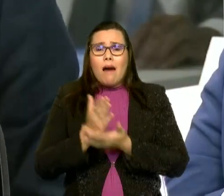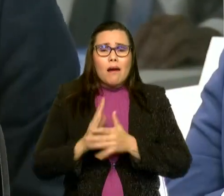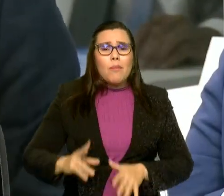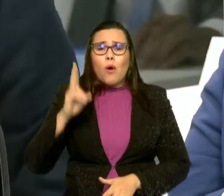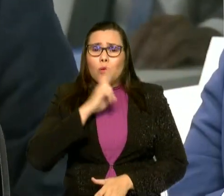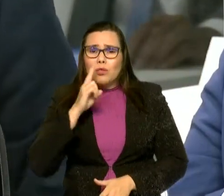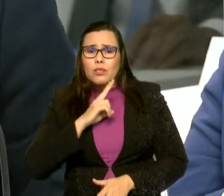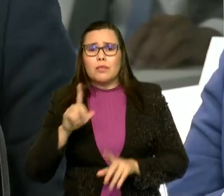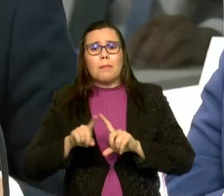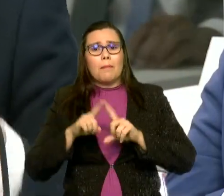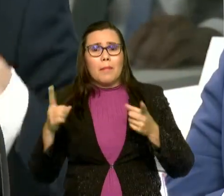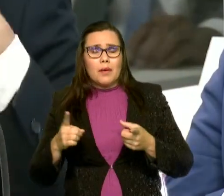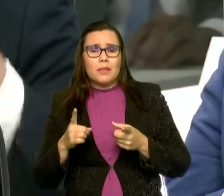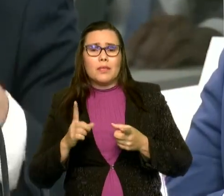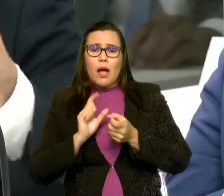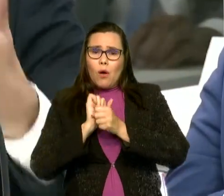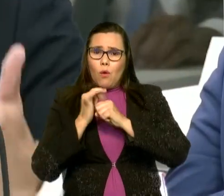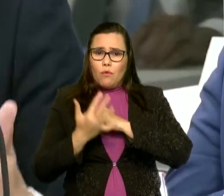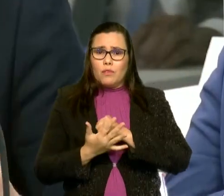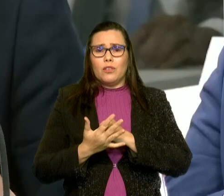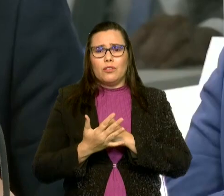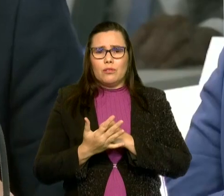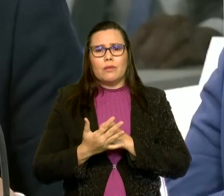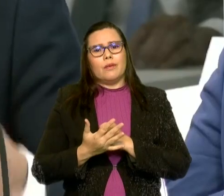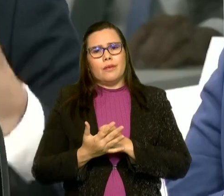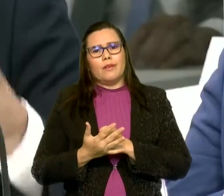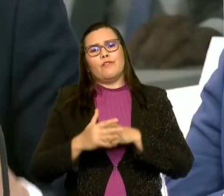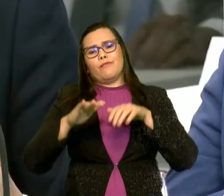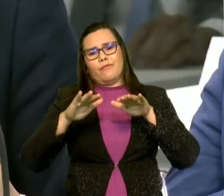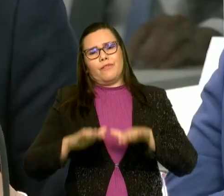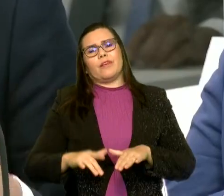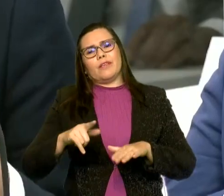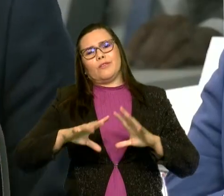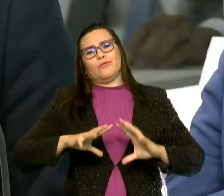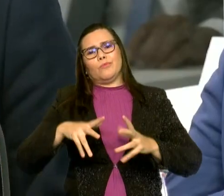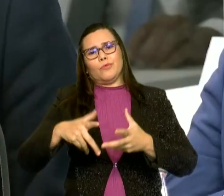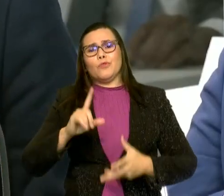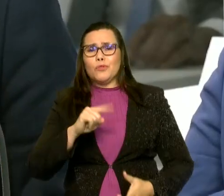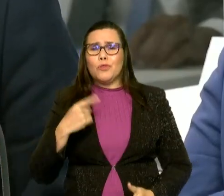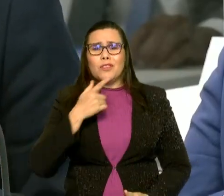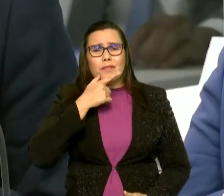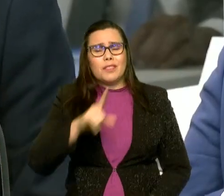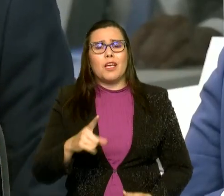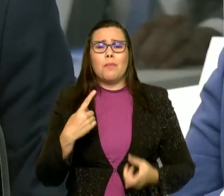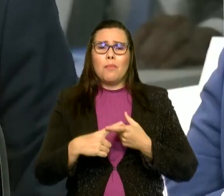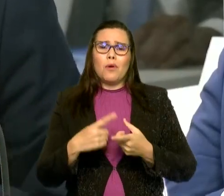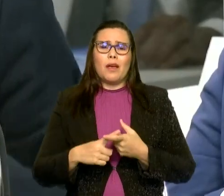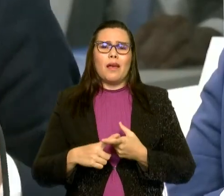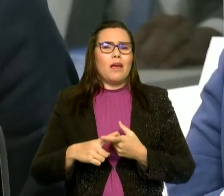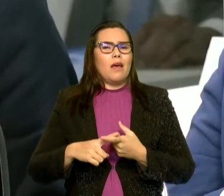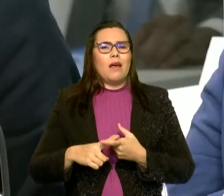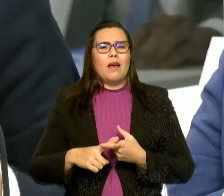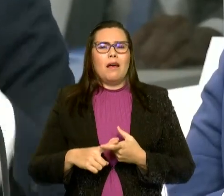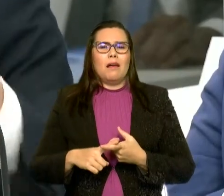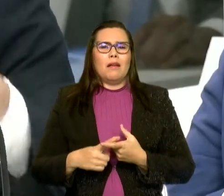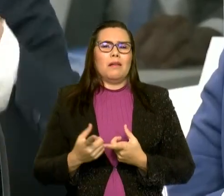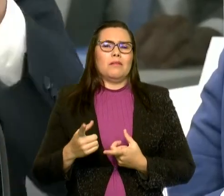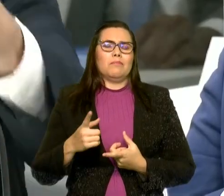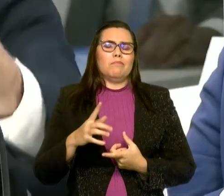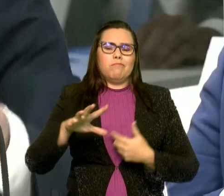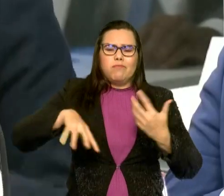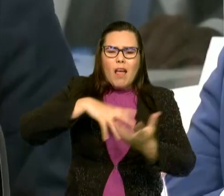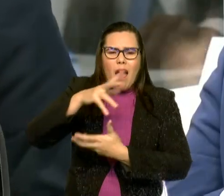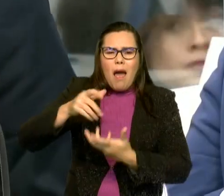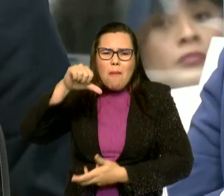Covid vai continuar sendo um problema ainda por muitos e muitos anos. A gente venceu, a gente venceu. A gente venceu a grande guerra, mas a gente não